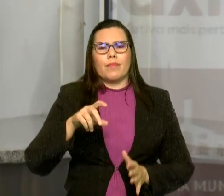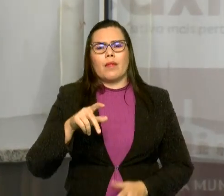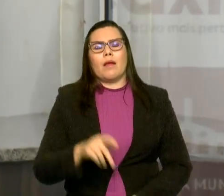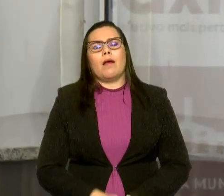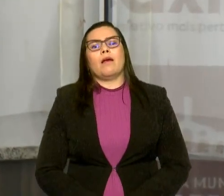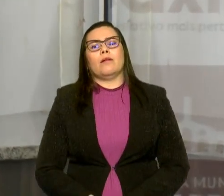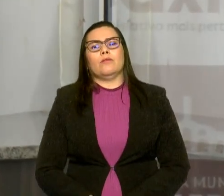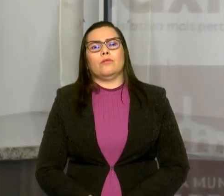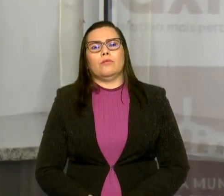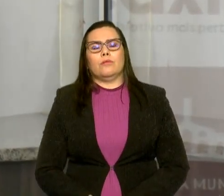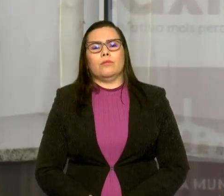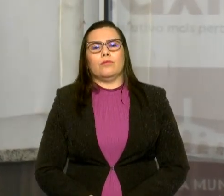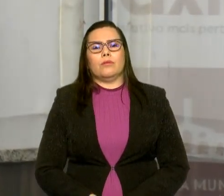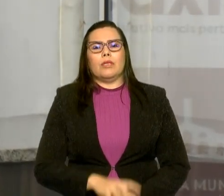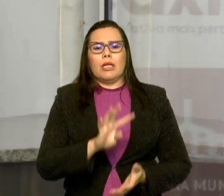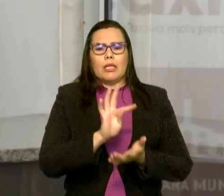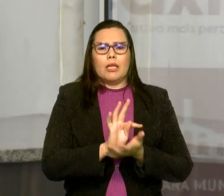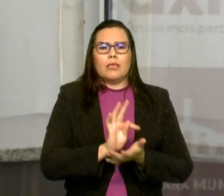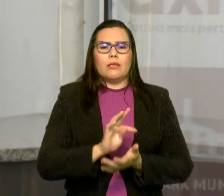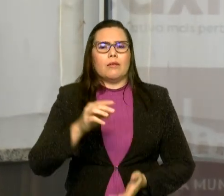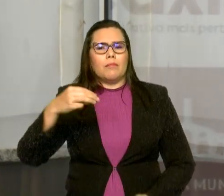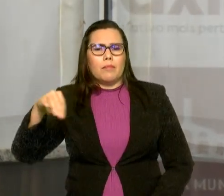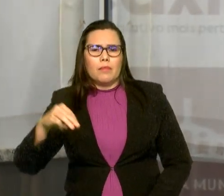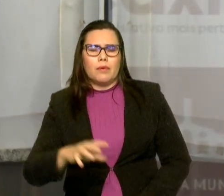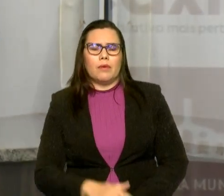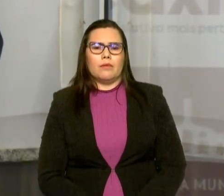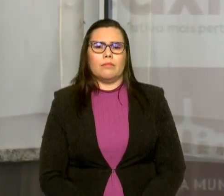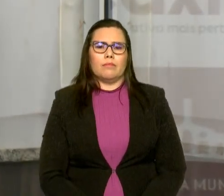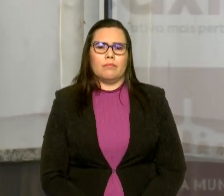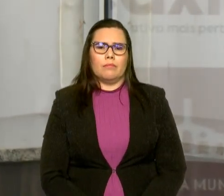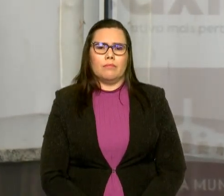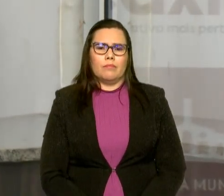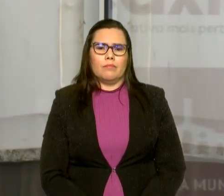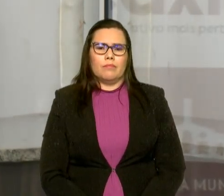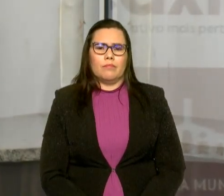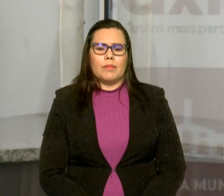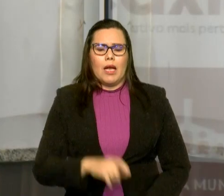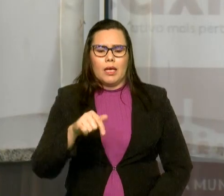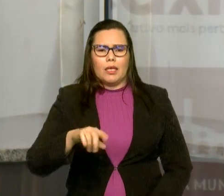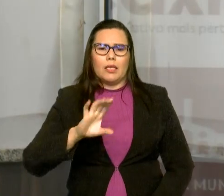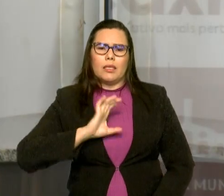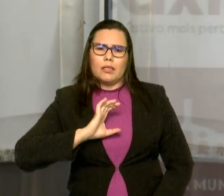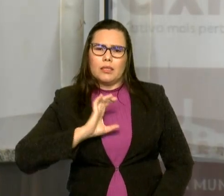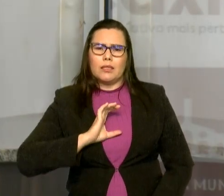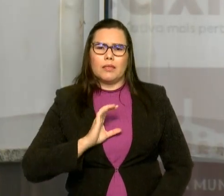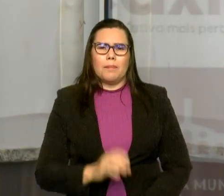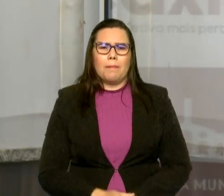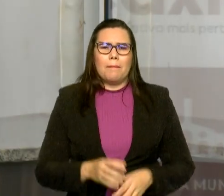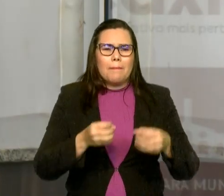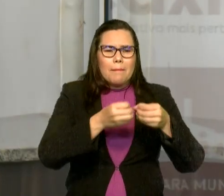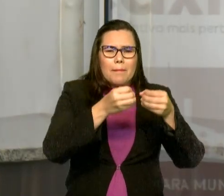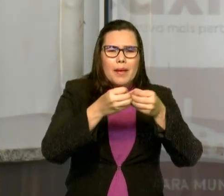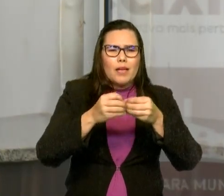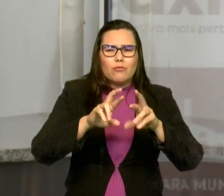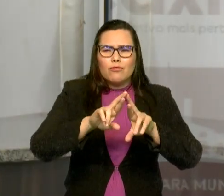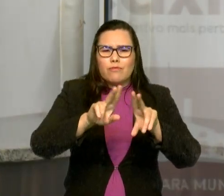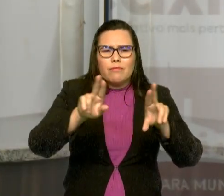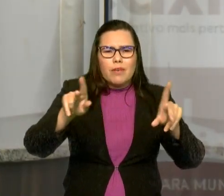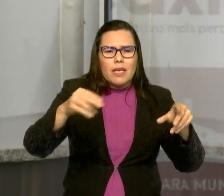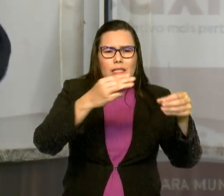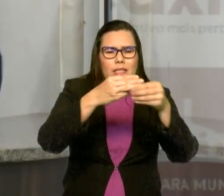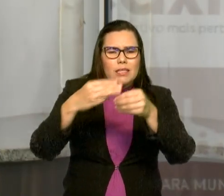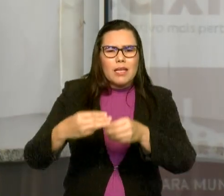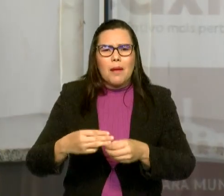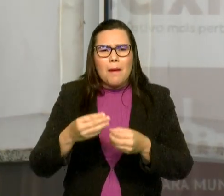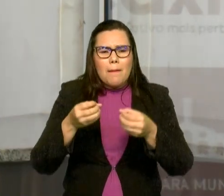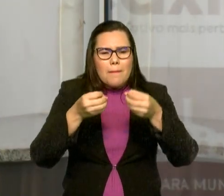cidade de 170 a 190 mil habitantes, essa belíssima princesa do sertão. Nós estamos ao lado da nossa gigantesca Timon, aqui